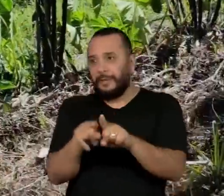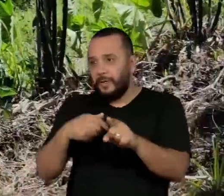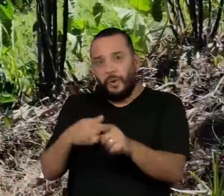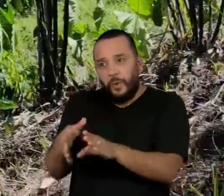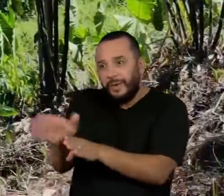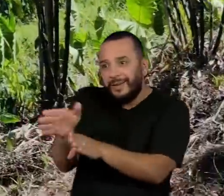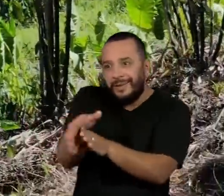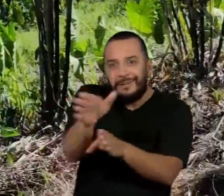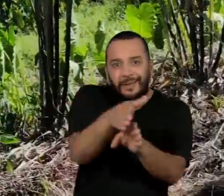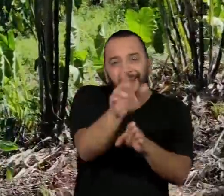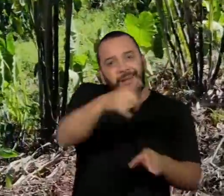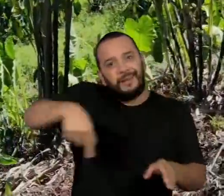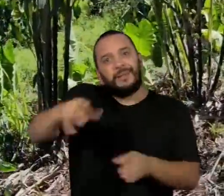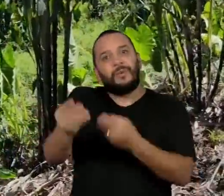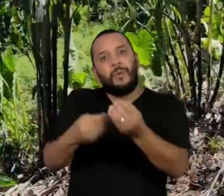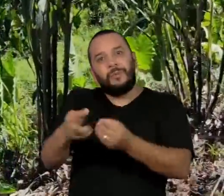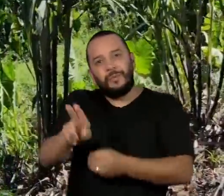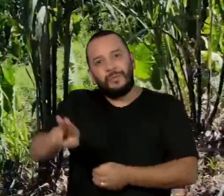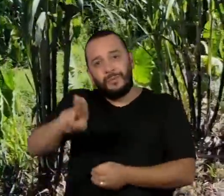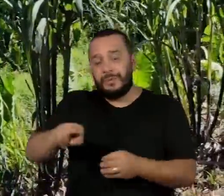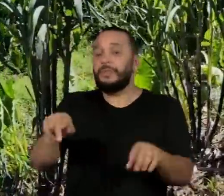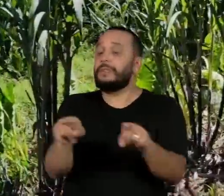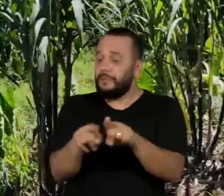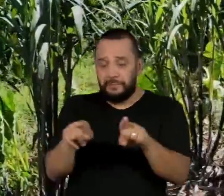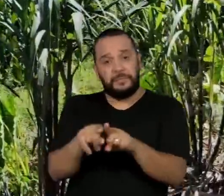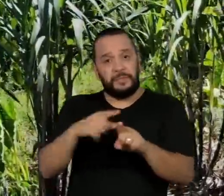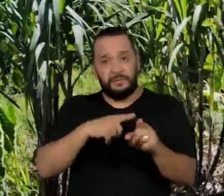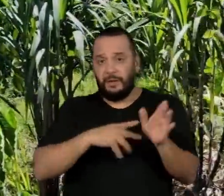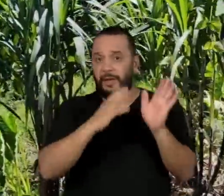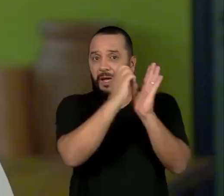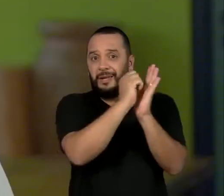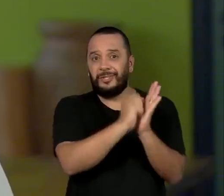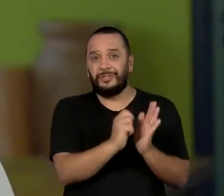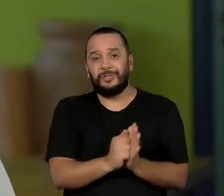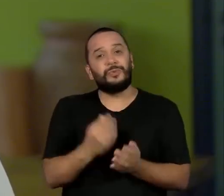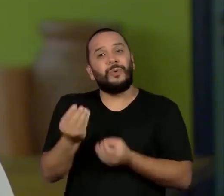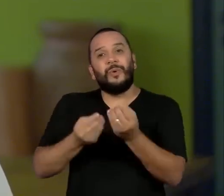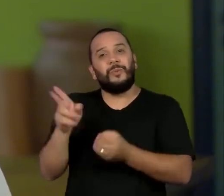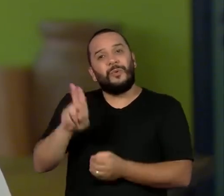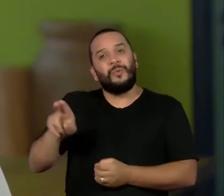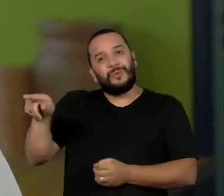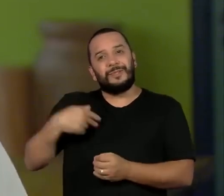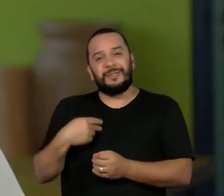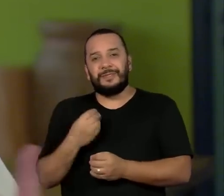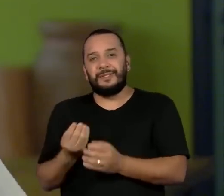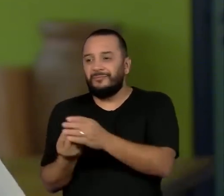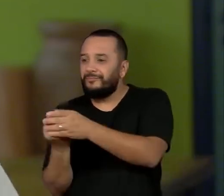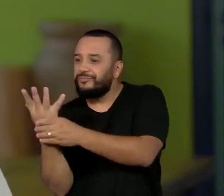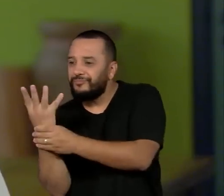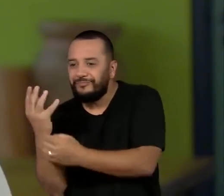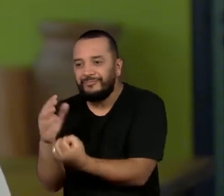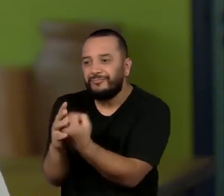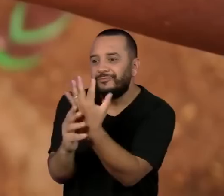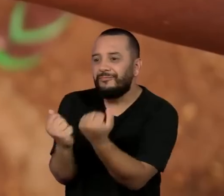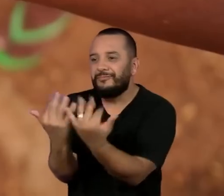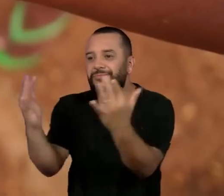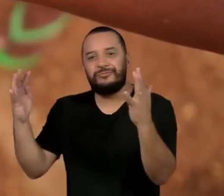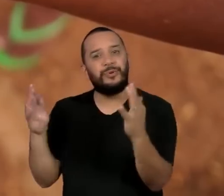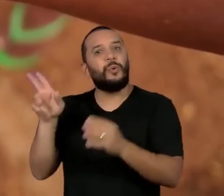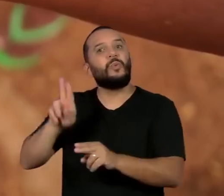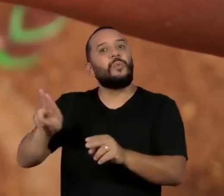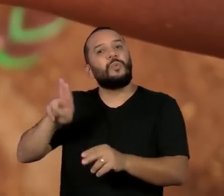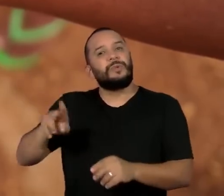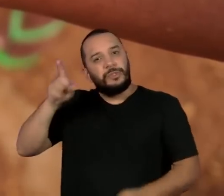na coleta, mas que tivesse esse registro das comunidades, de como eles usam mesmo as plantas na vida cotidiana.